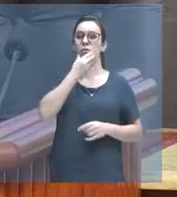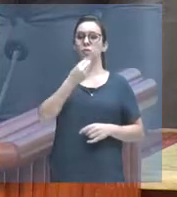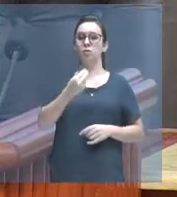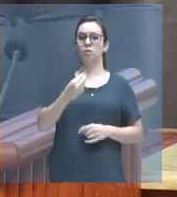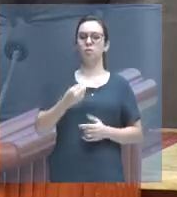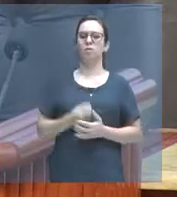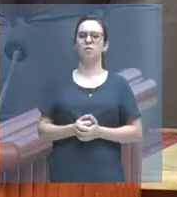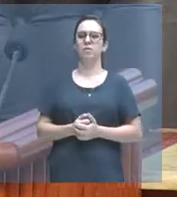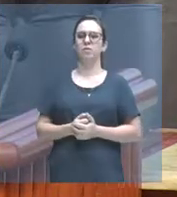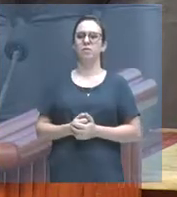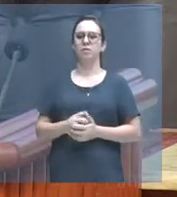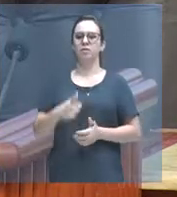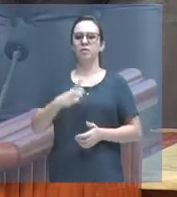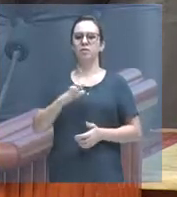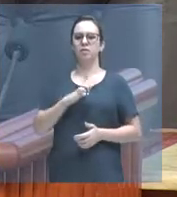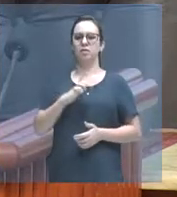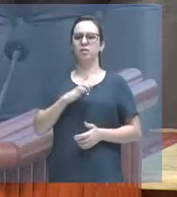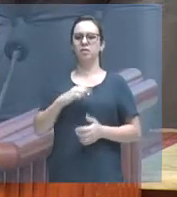Albert Einstein.